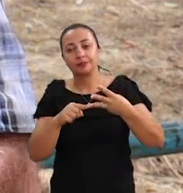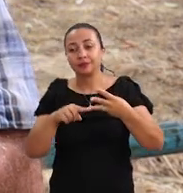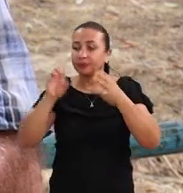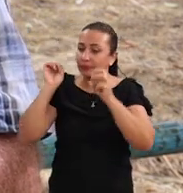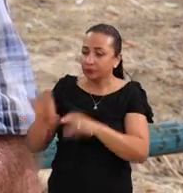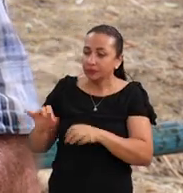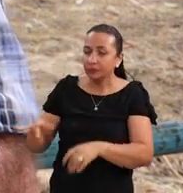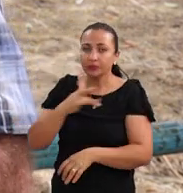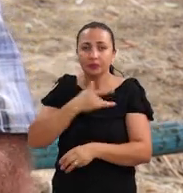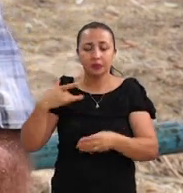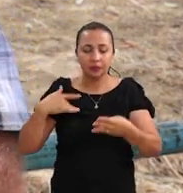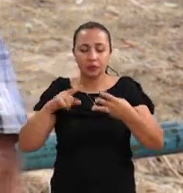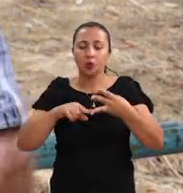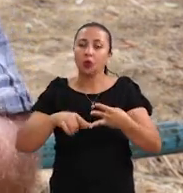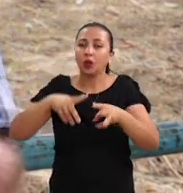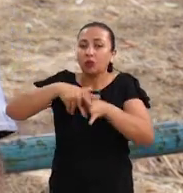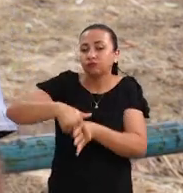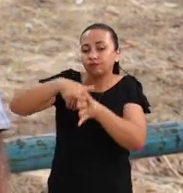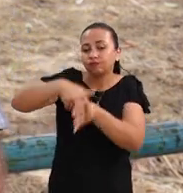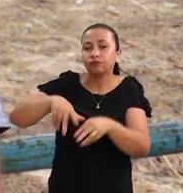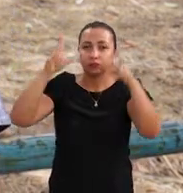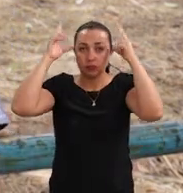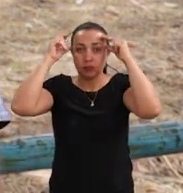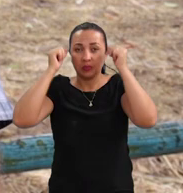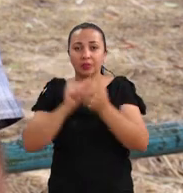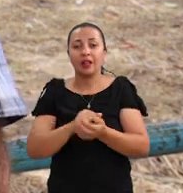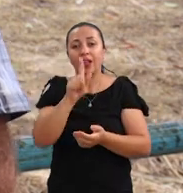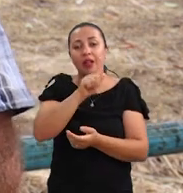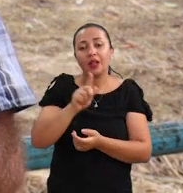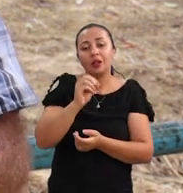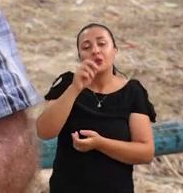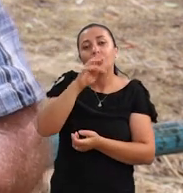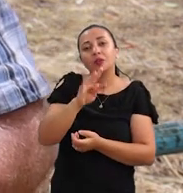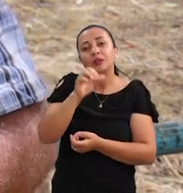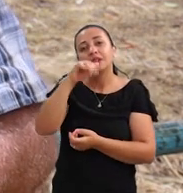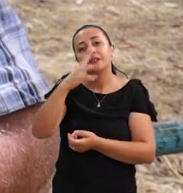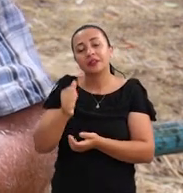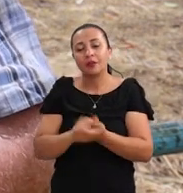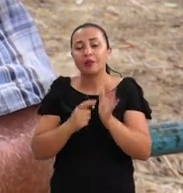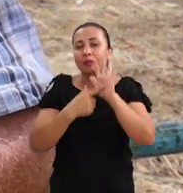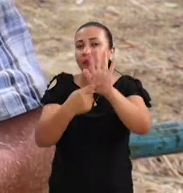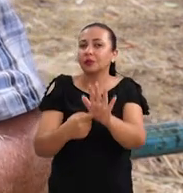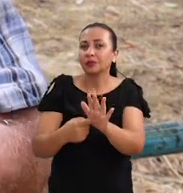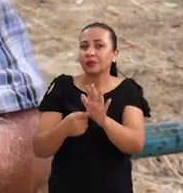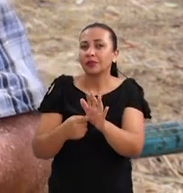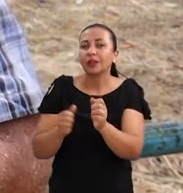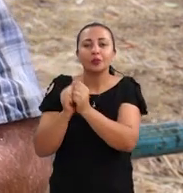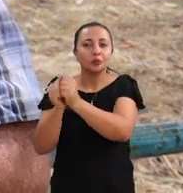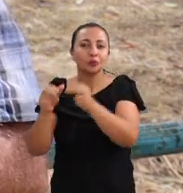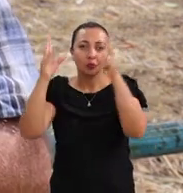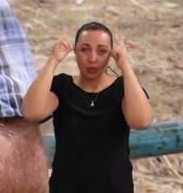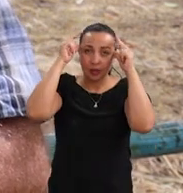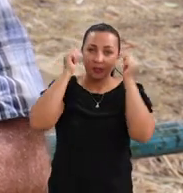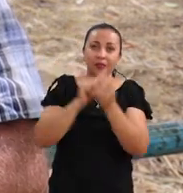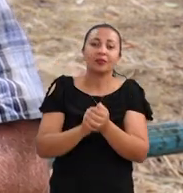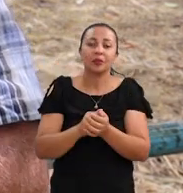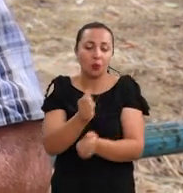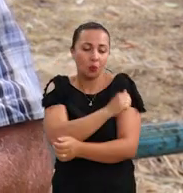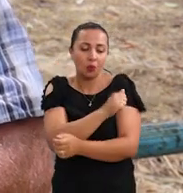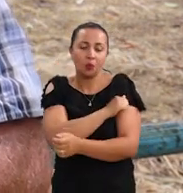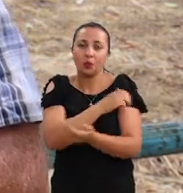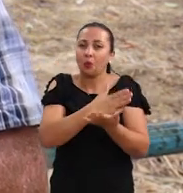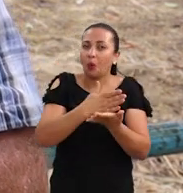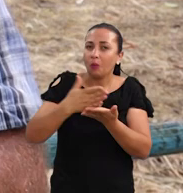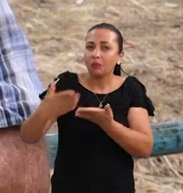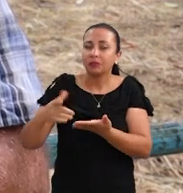e equitação, né? E a zootecnia foi mostrar que através do cavalo, né? Enfim,